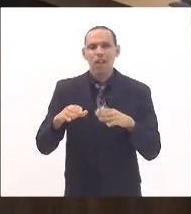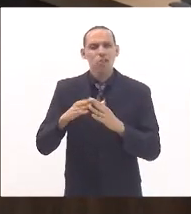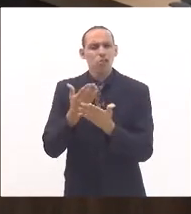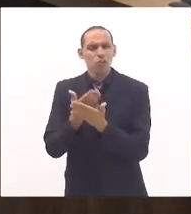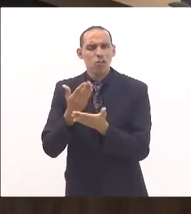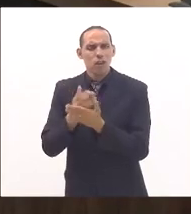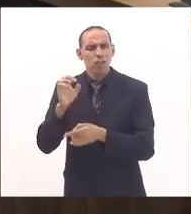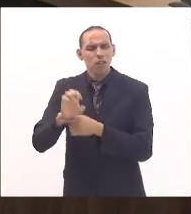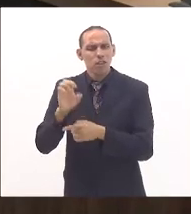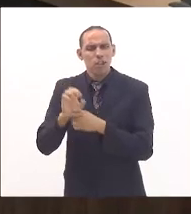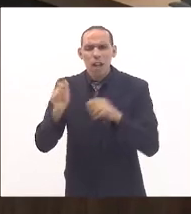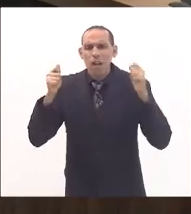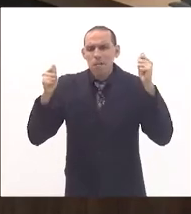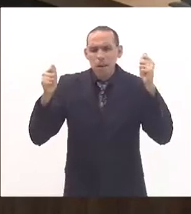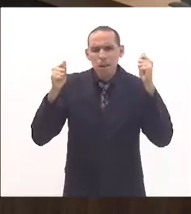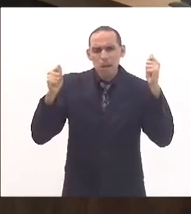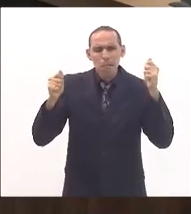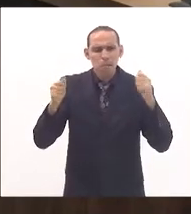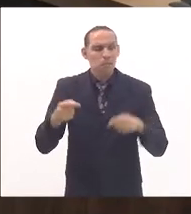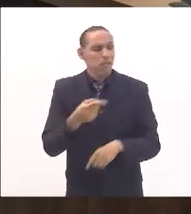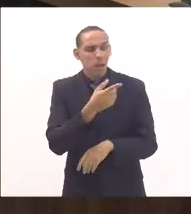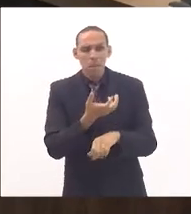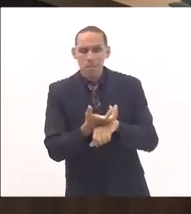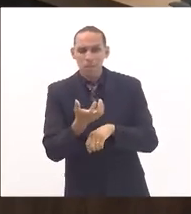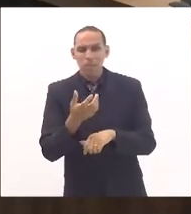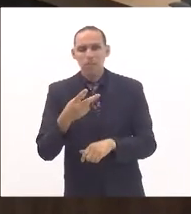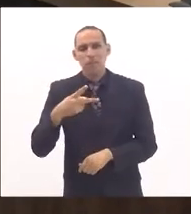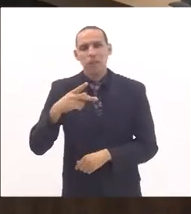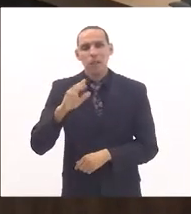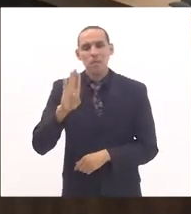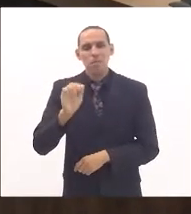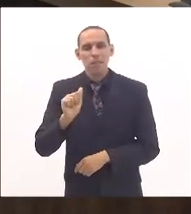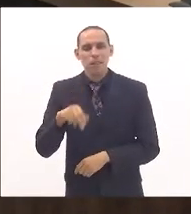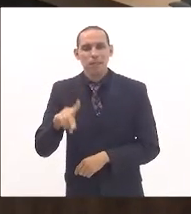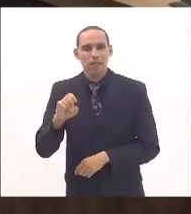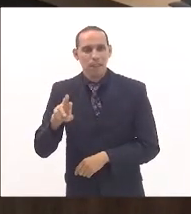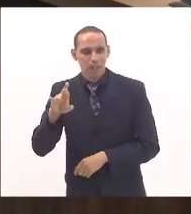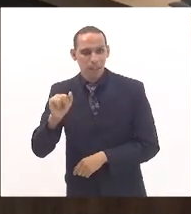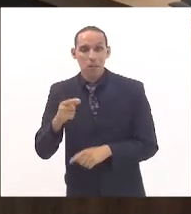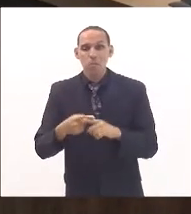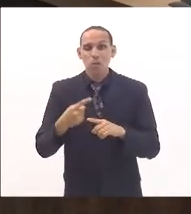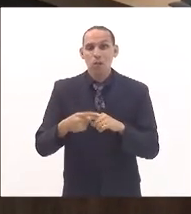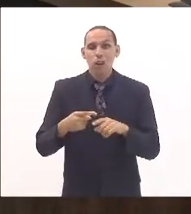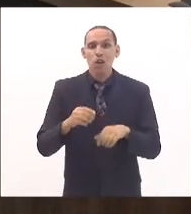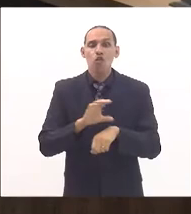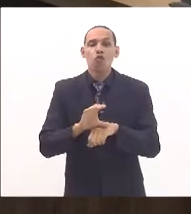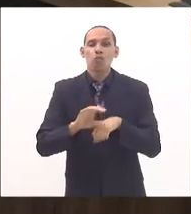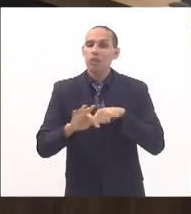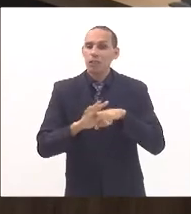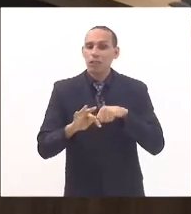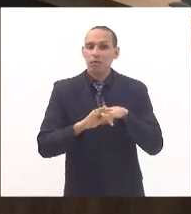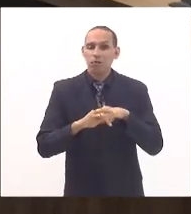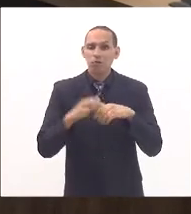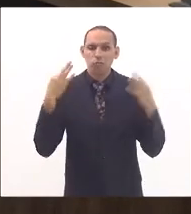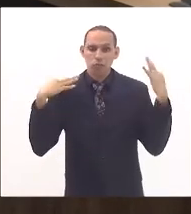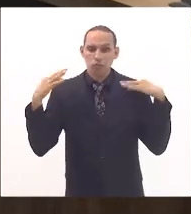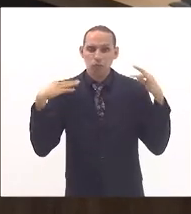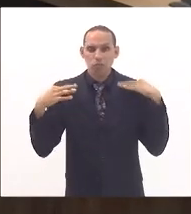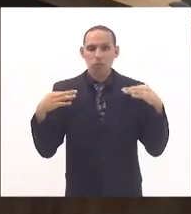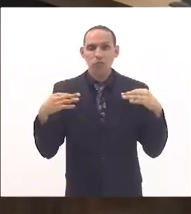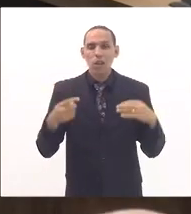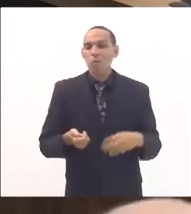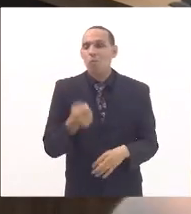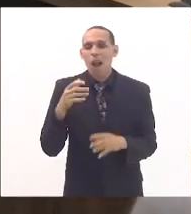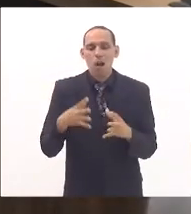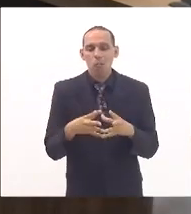estadual aqui na Praça da Bandeira, cujo curso técnico de turismo estava sob risco de extinção, a Prado Júnior.